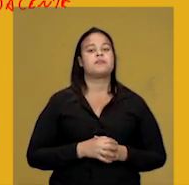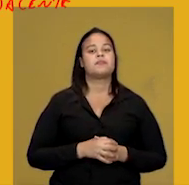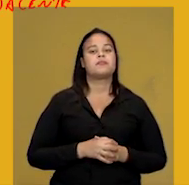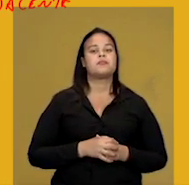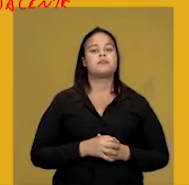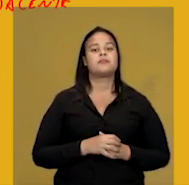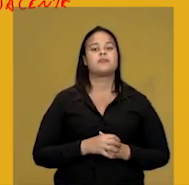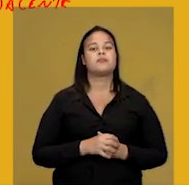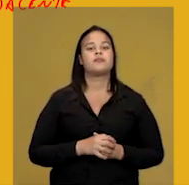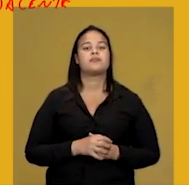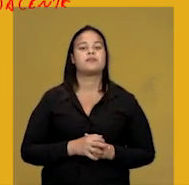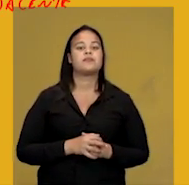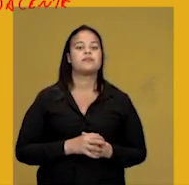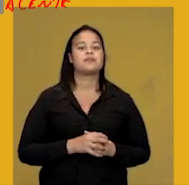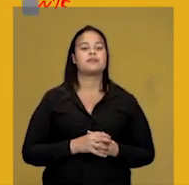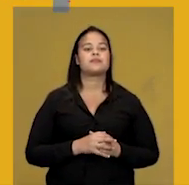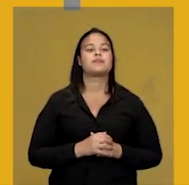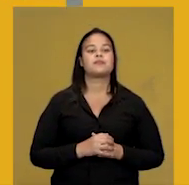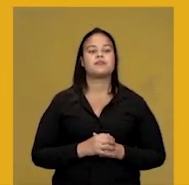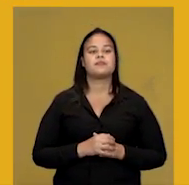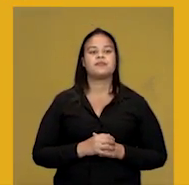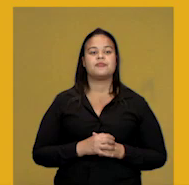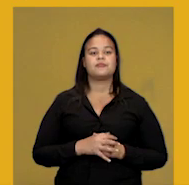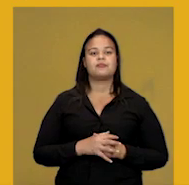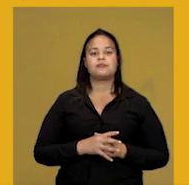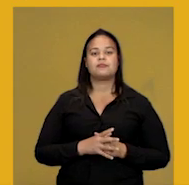Deixa eu apagar aqui só isso.